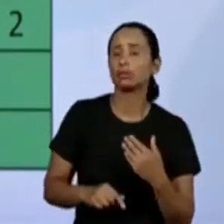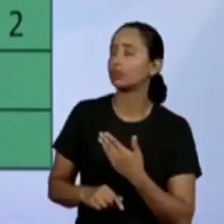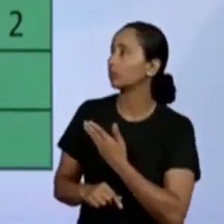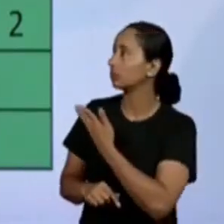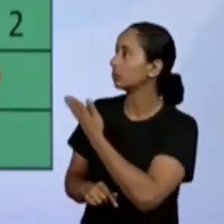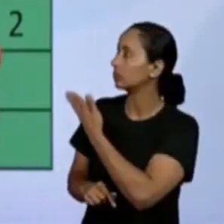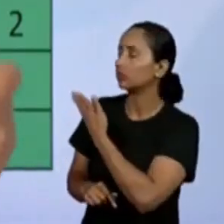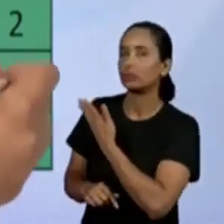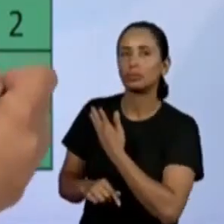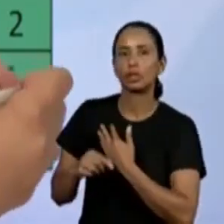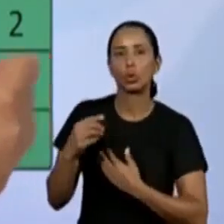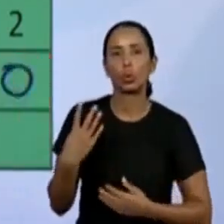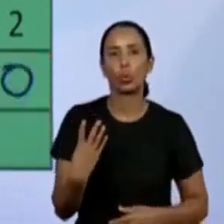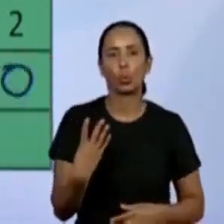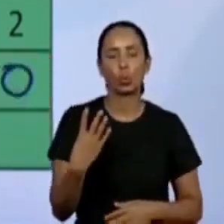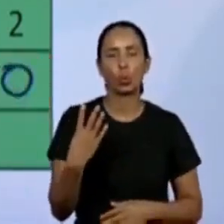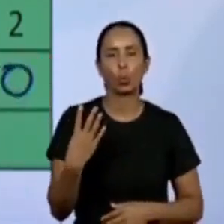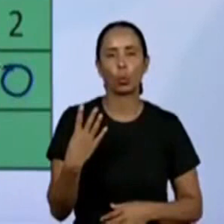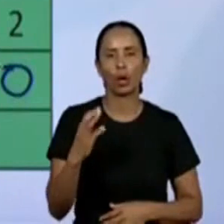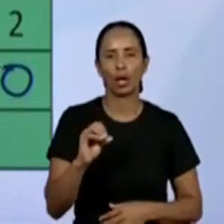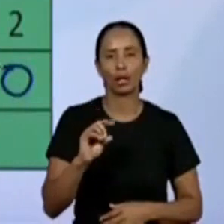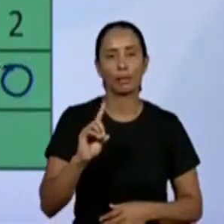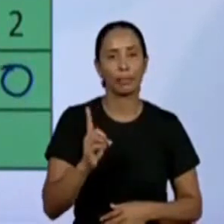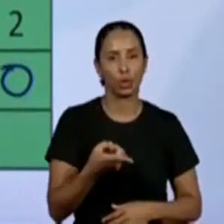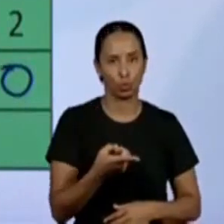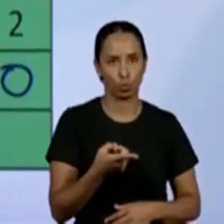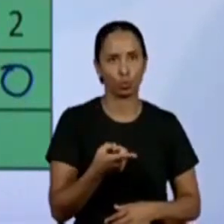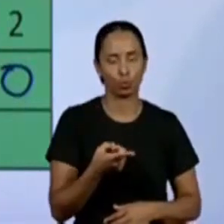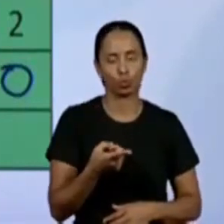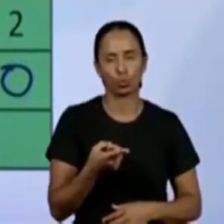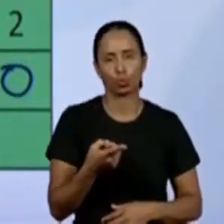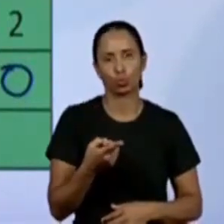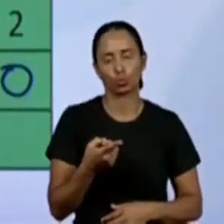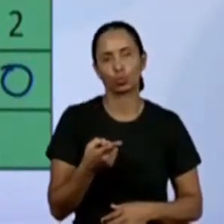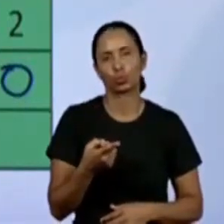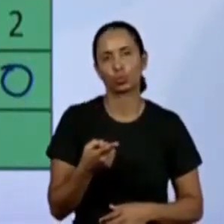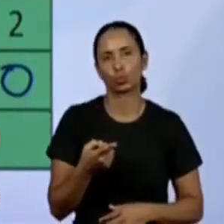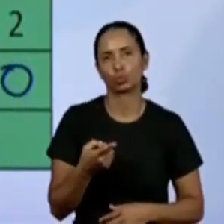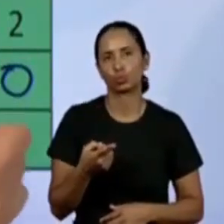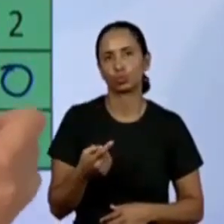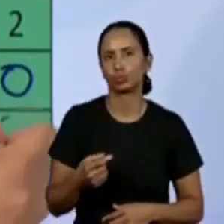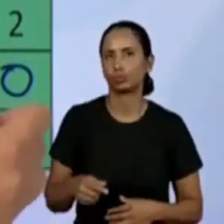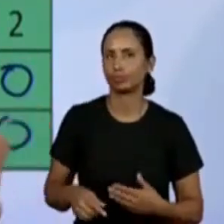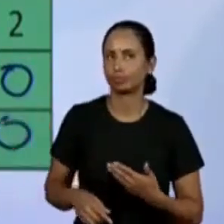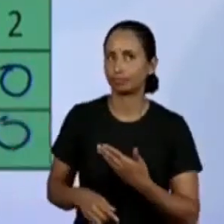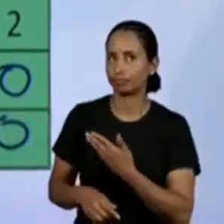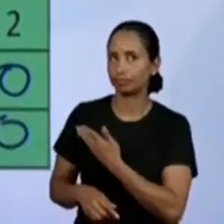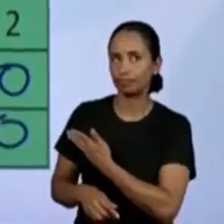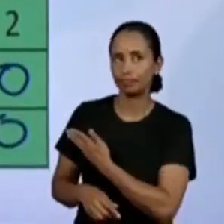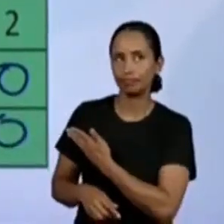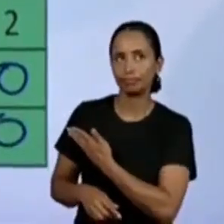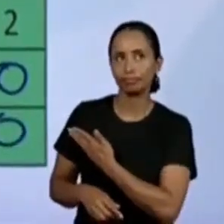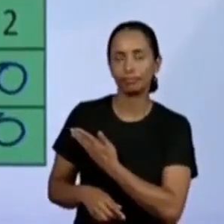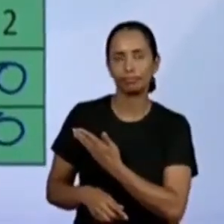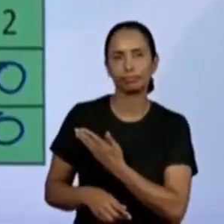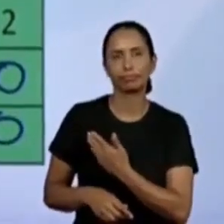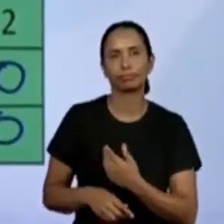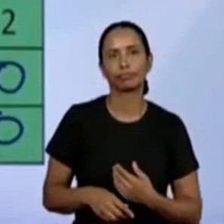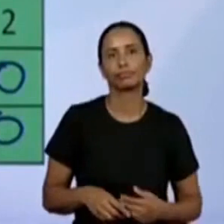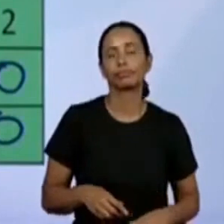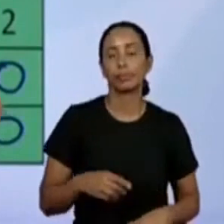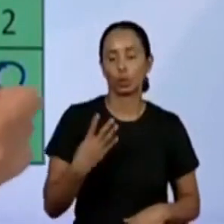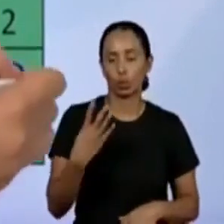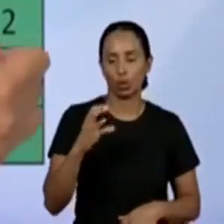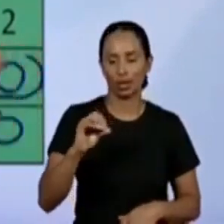tem 40 mil. Já os outros têm aqui, ó, 60 mil. Então 40 mil aqui